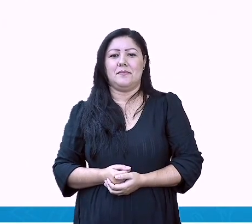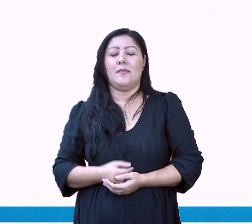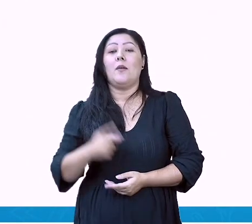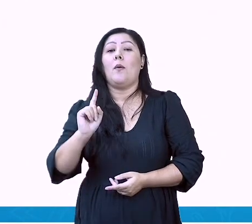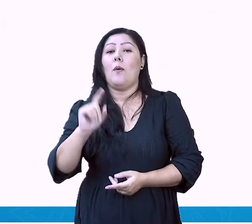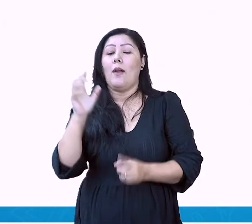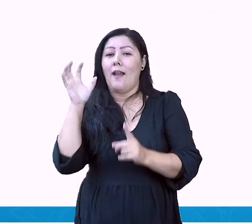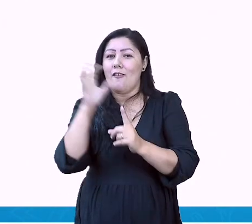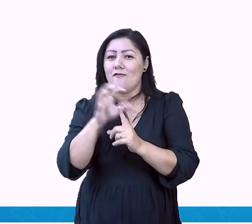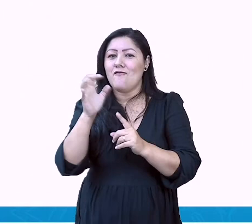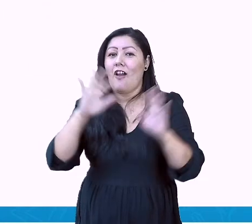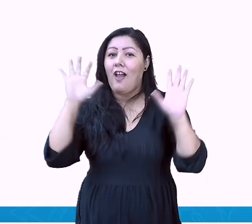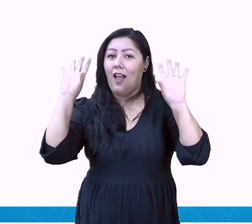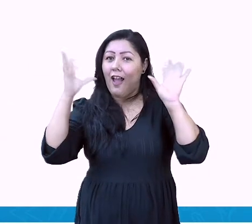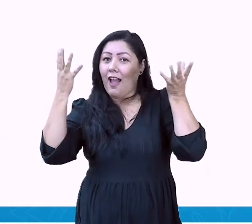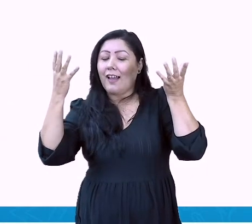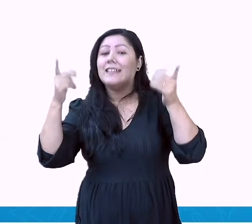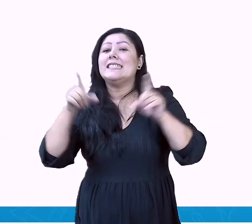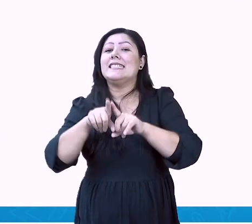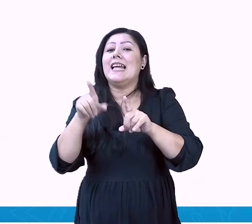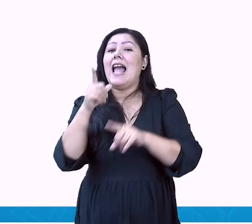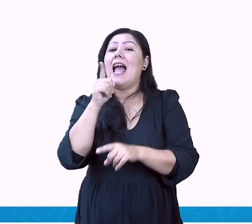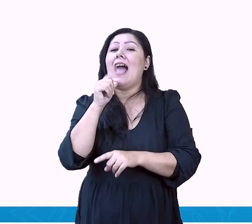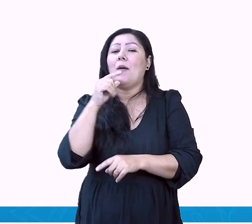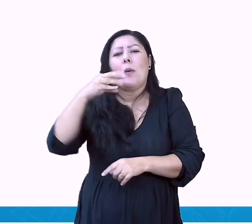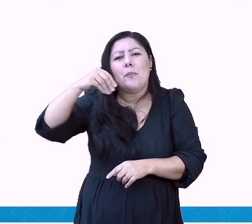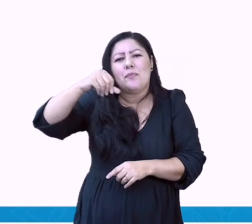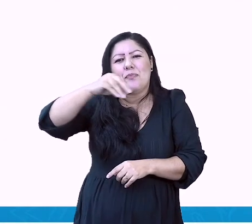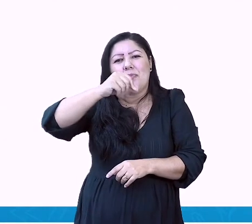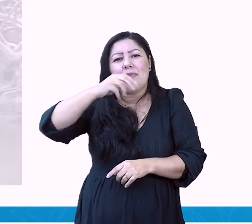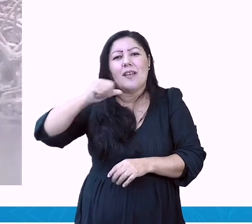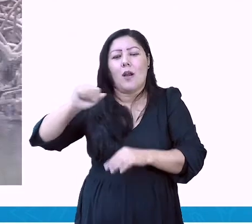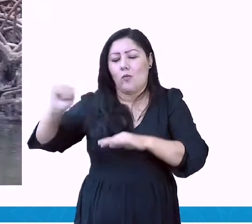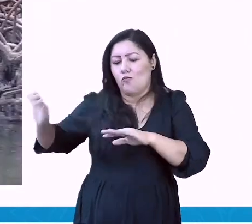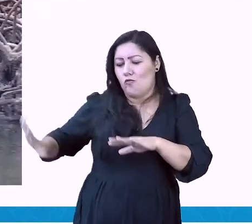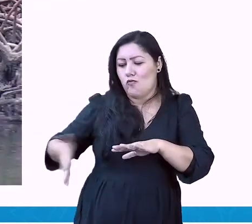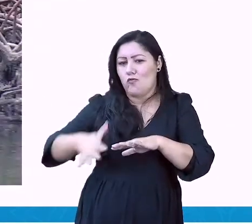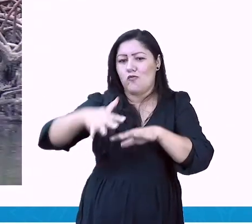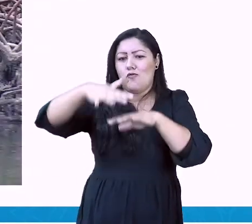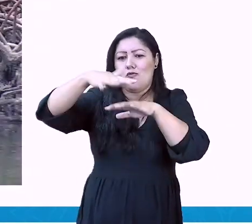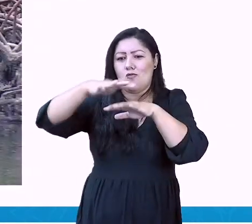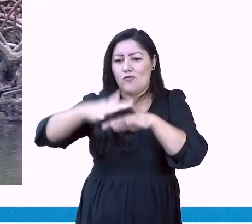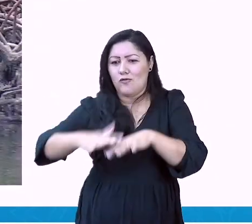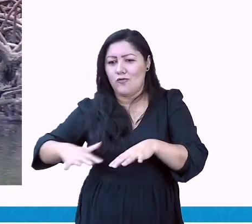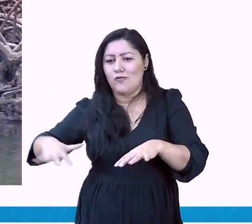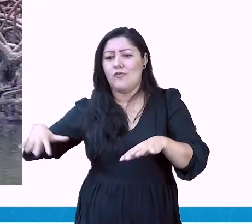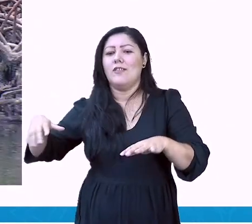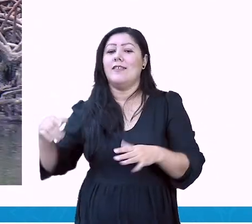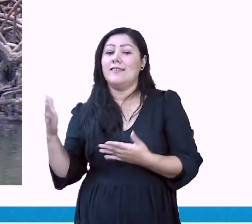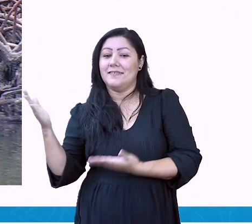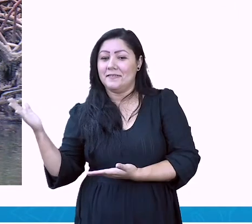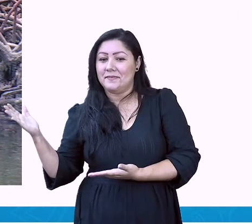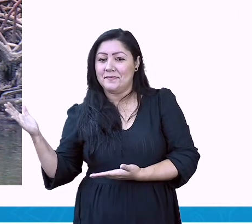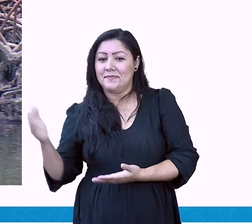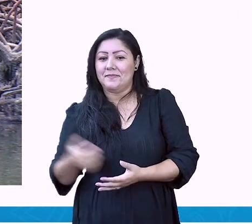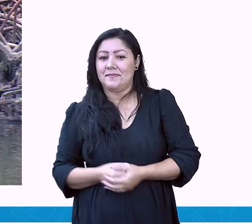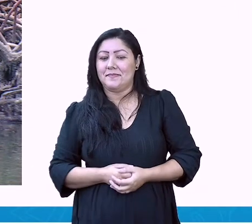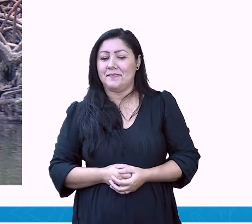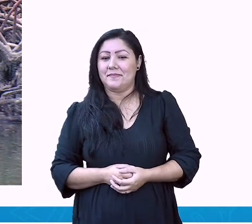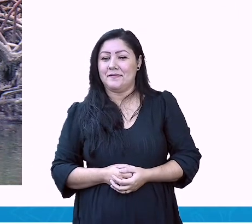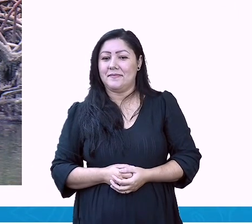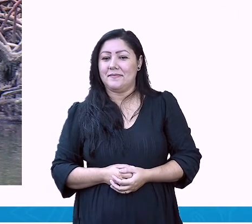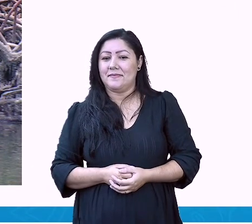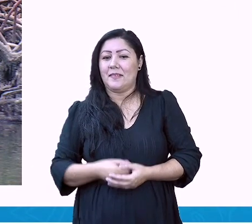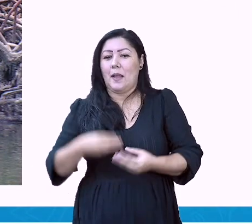do clima, mas também da água salgada. Tá? e os manguezais. A mistura